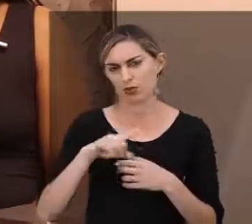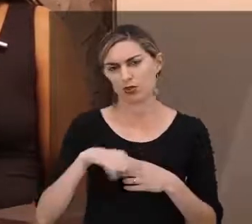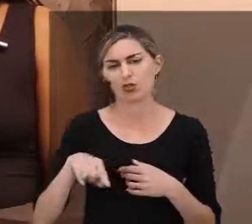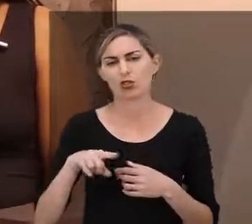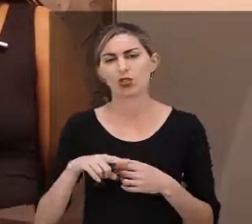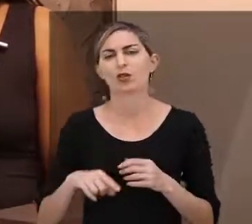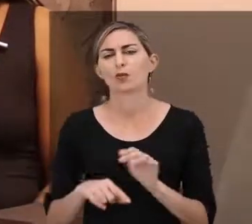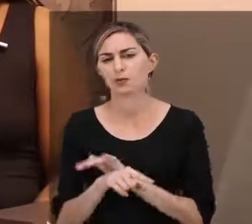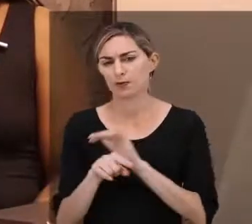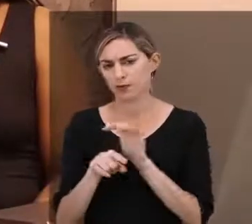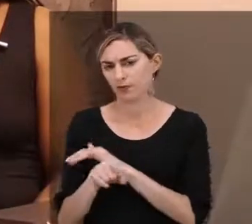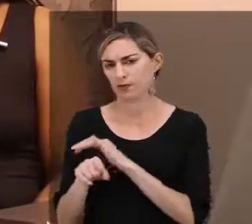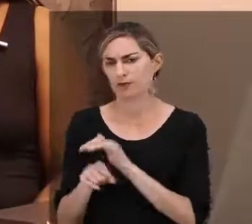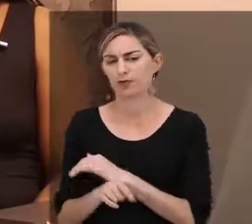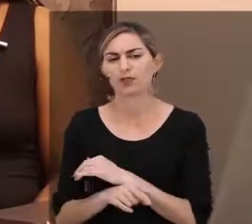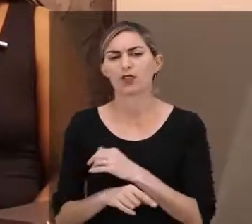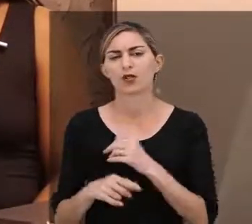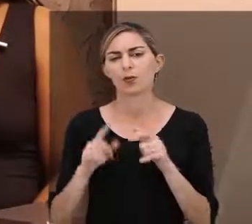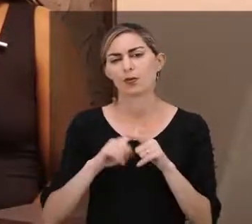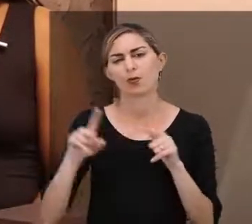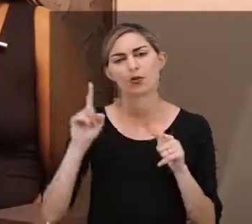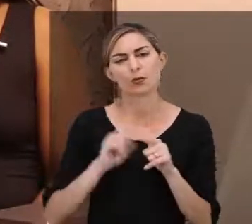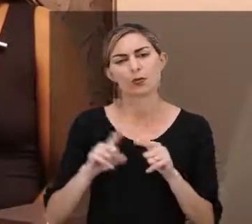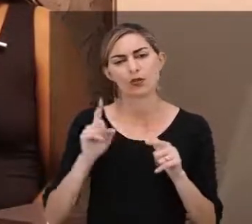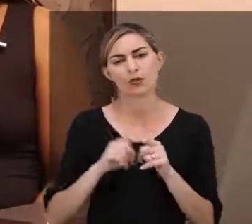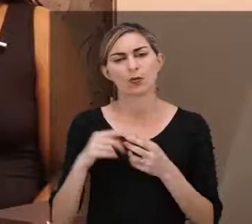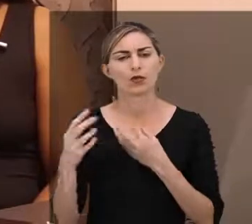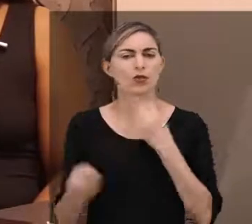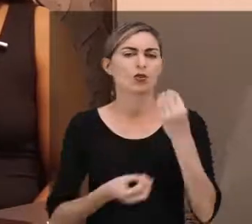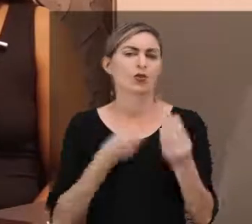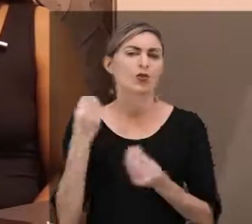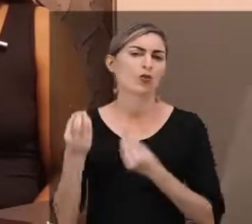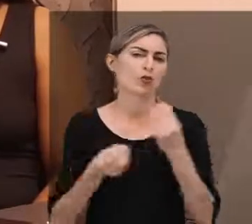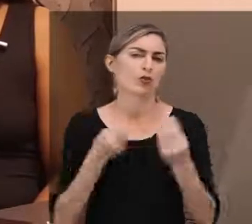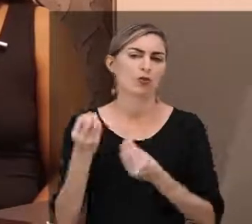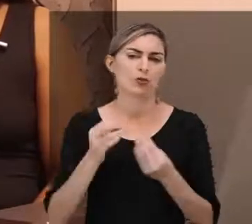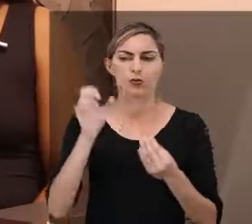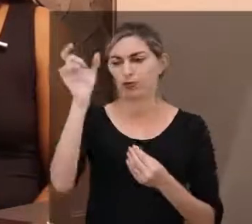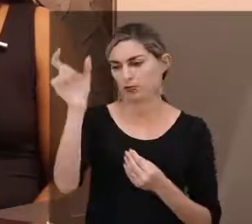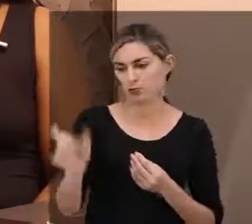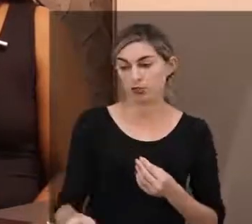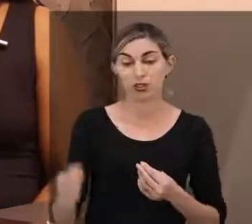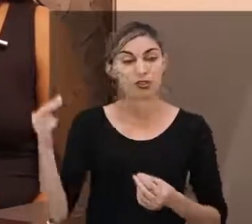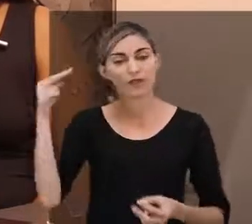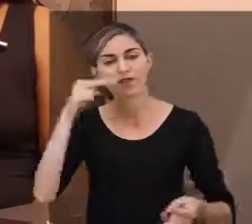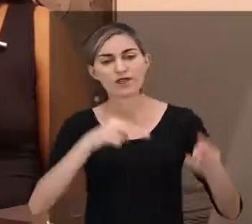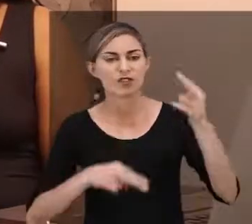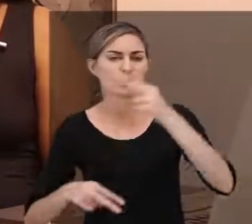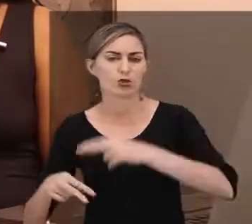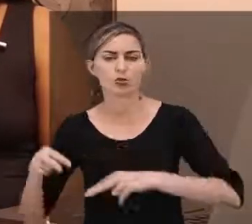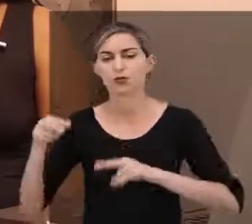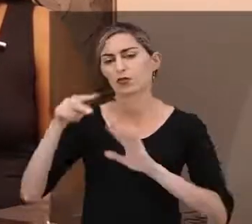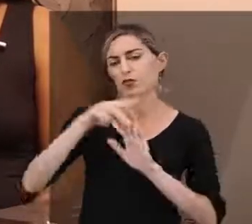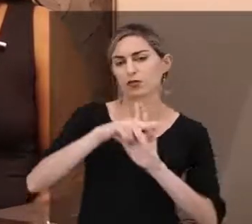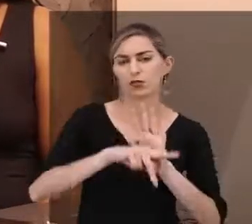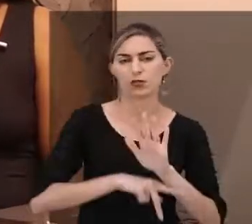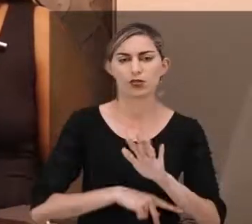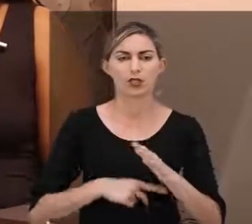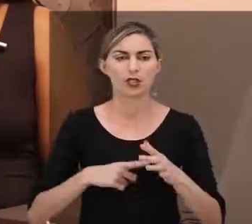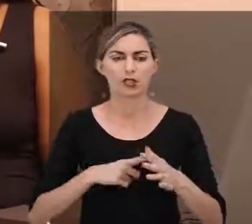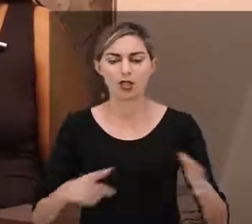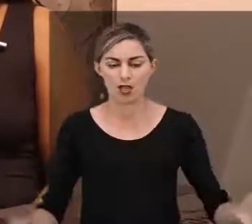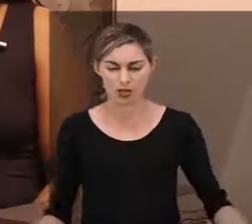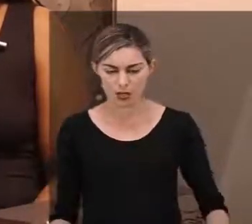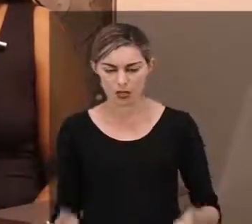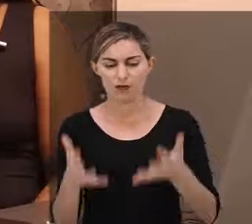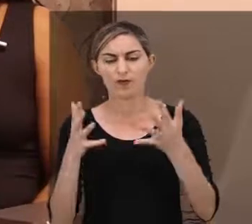o questionamento a respeito do problema de como o cliente visualiza o projeto, né? Nós temos que dar uma ênfase